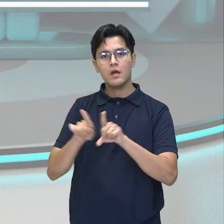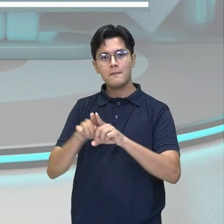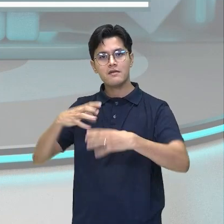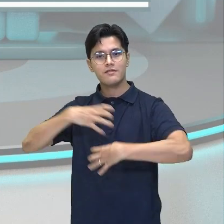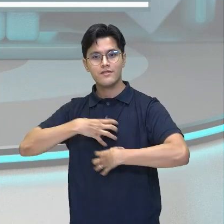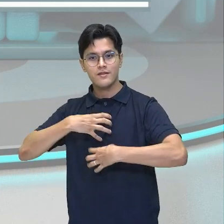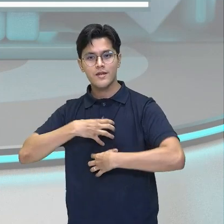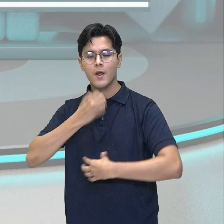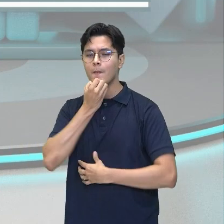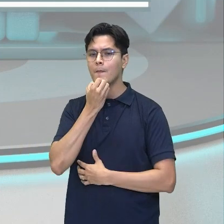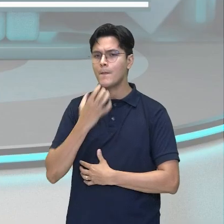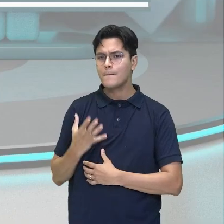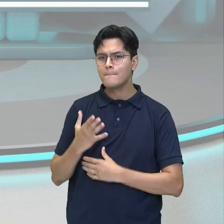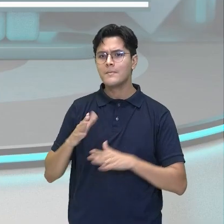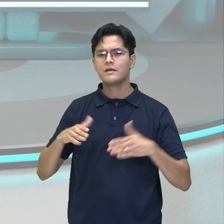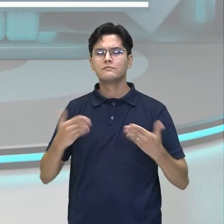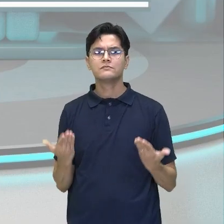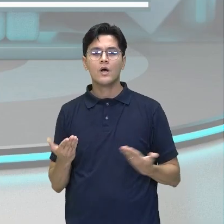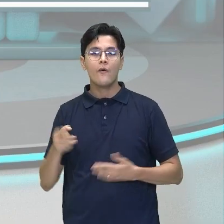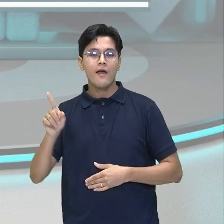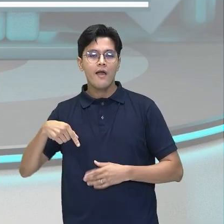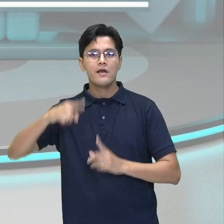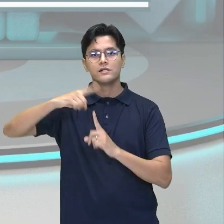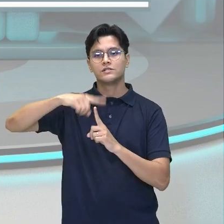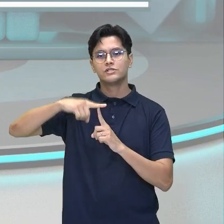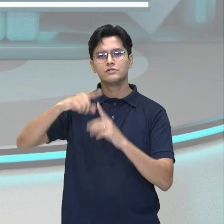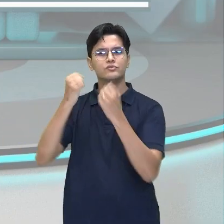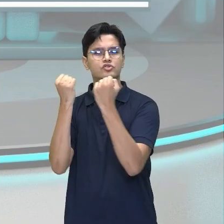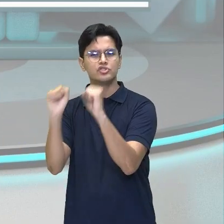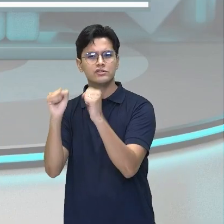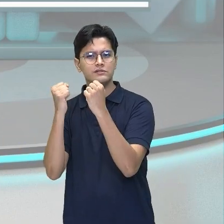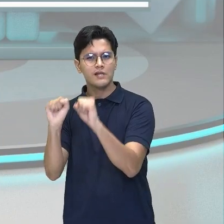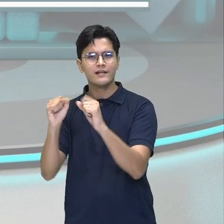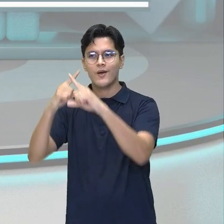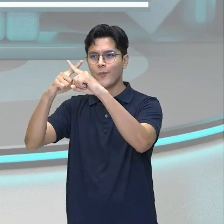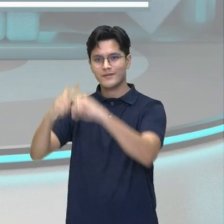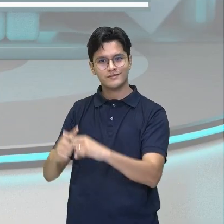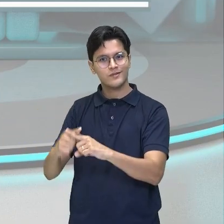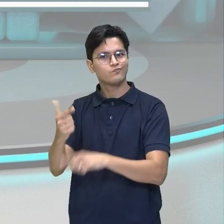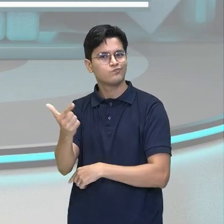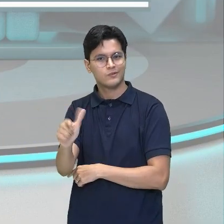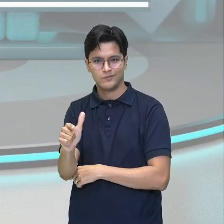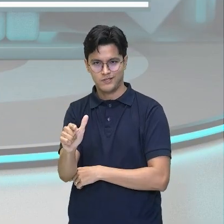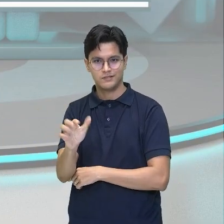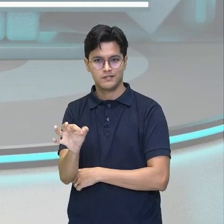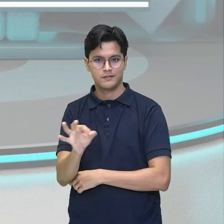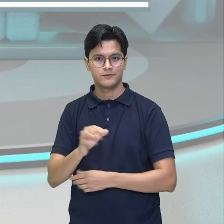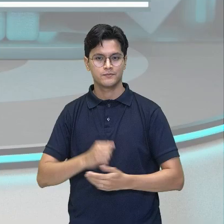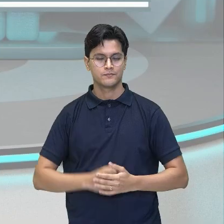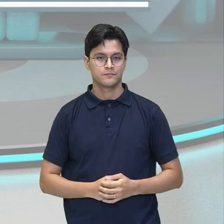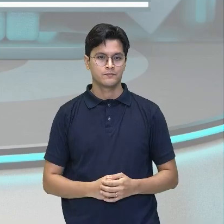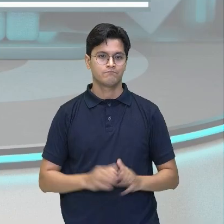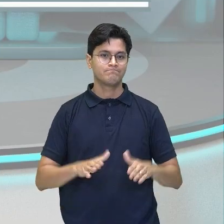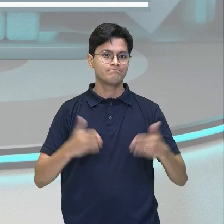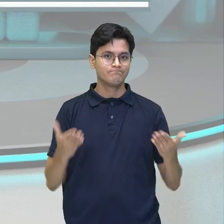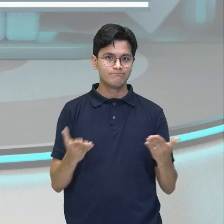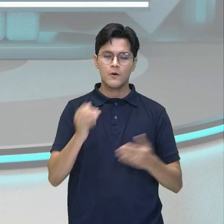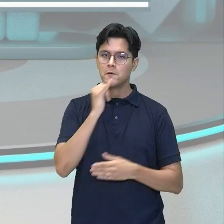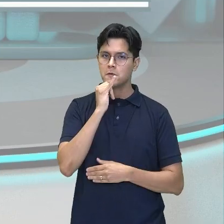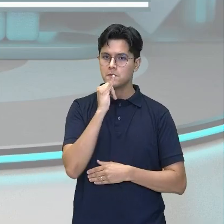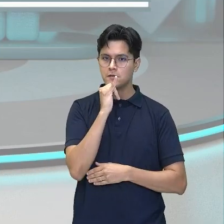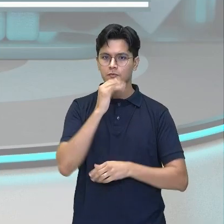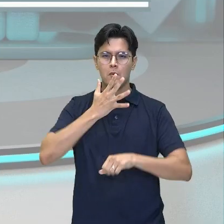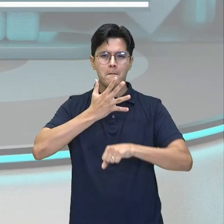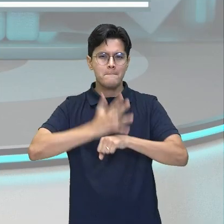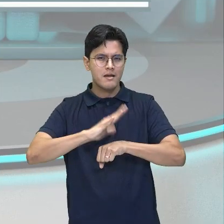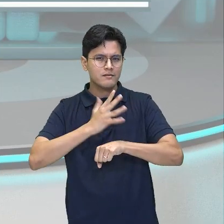é um tipo de ginástica em que existe essa competição, tá bom? Então, quando a gente pratica